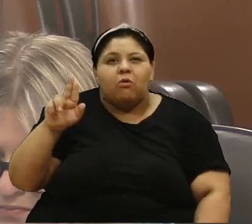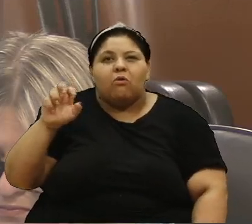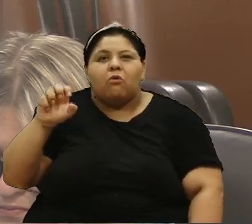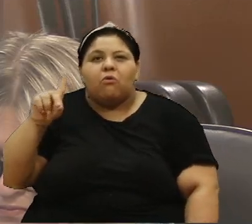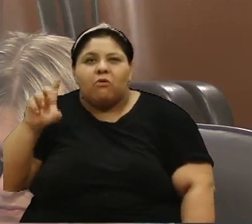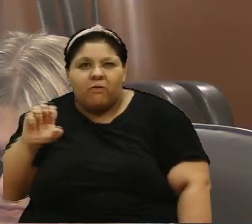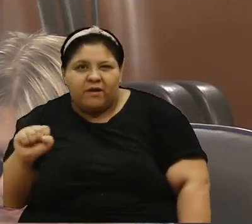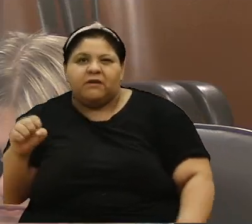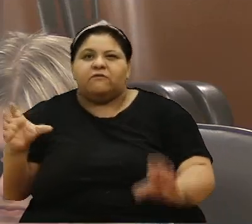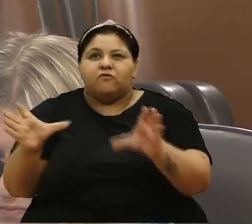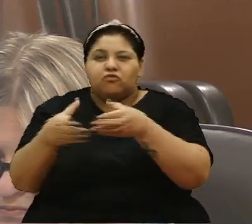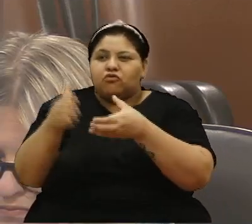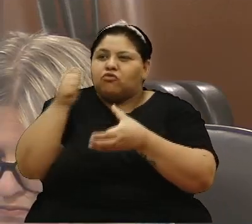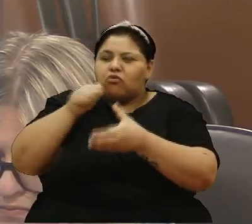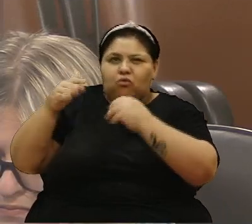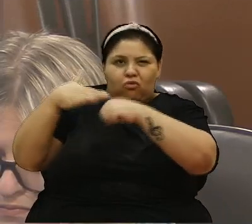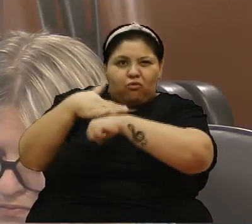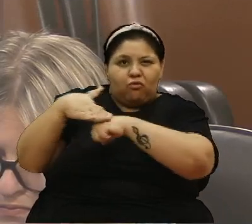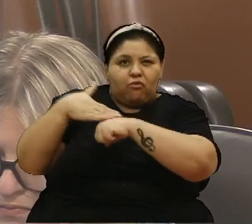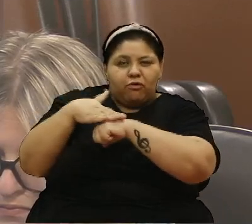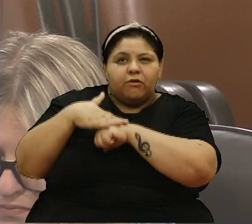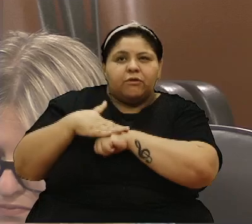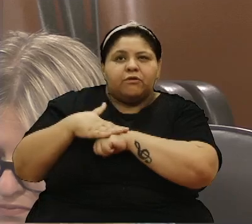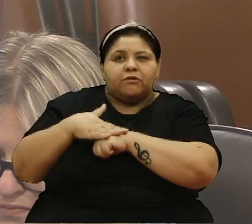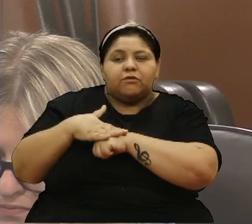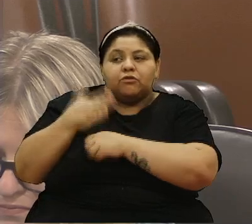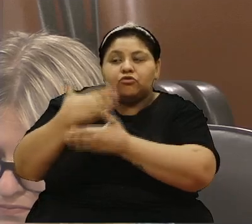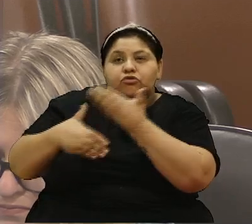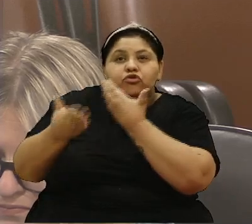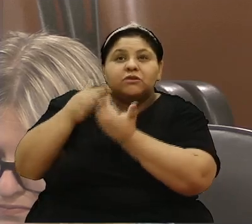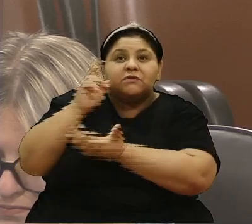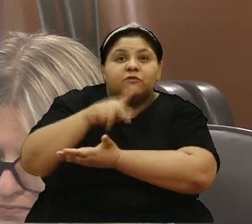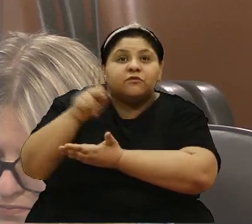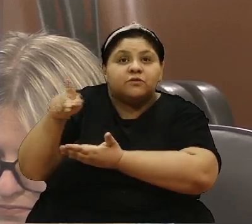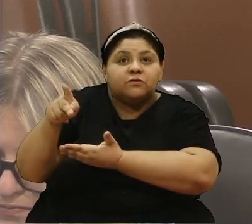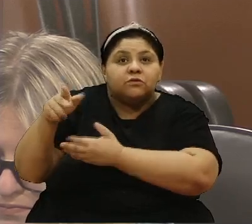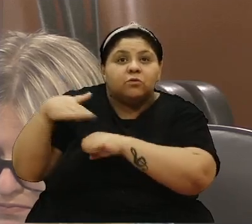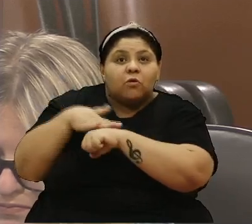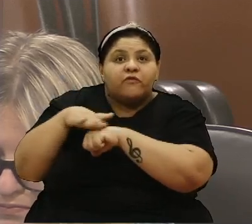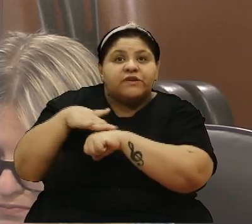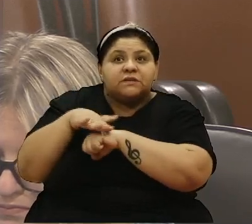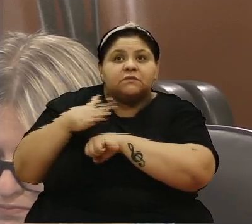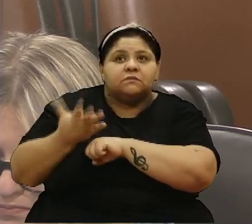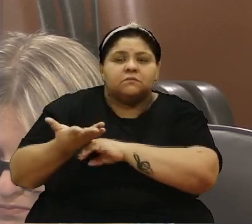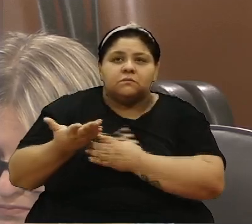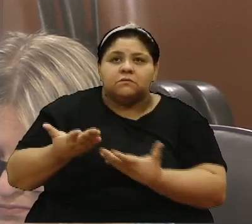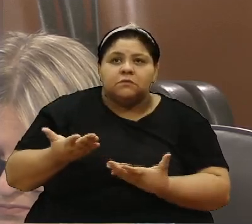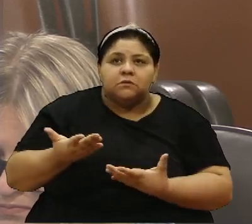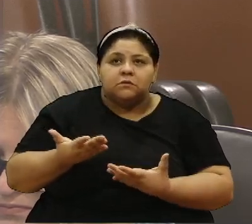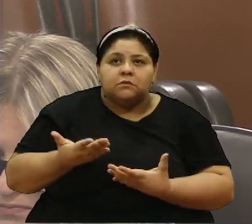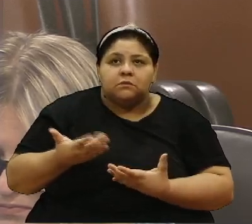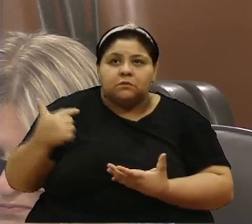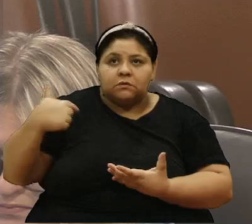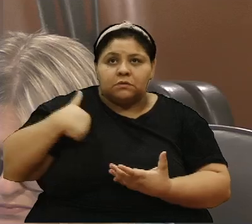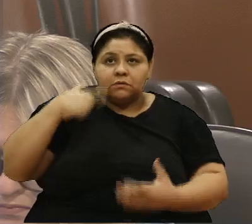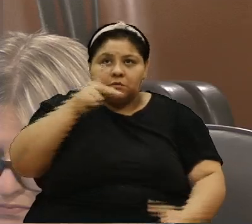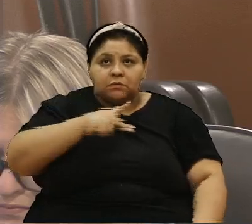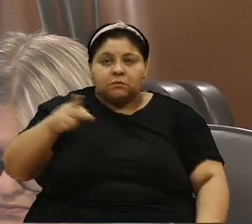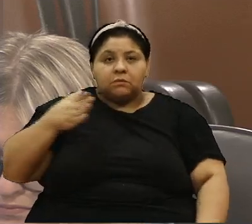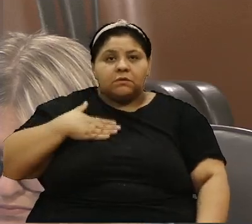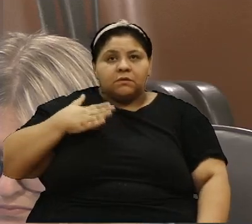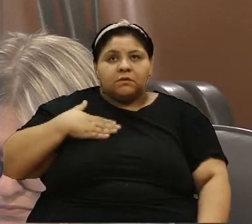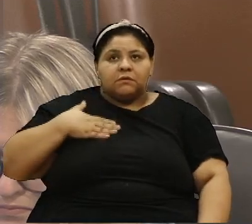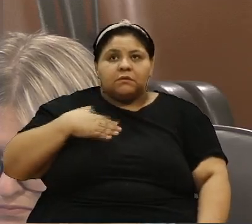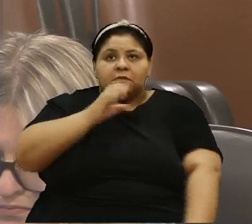mulheres lá conversando, fui falar com elas, todas professoras conversando. Inclusive uma professora, que foi minha professora